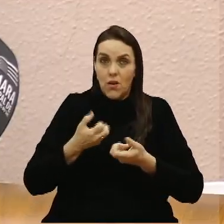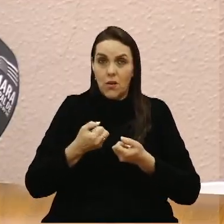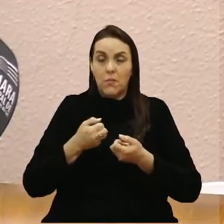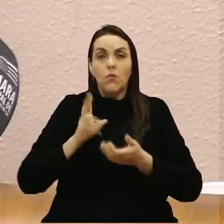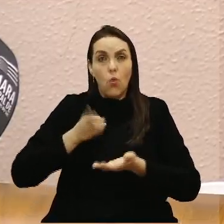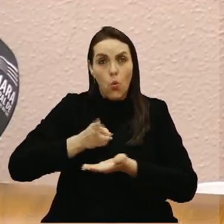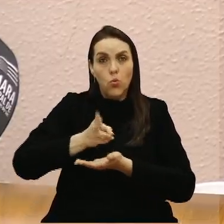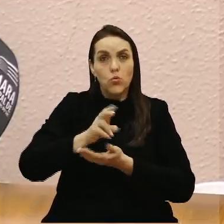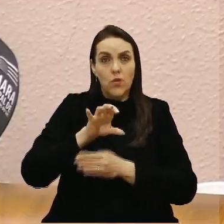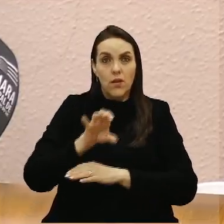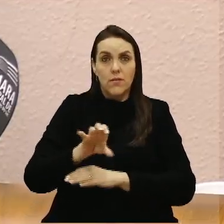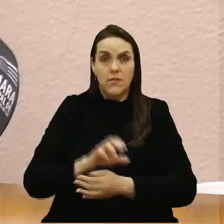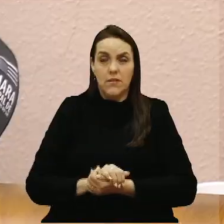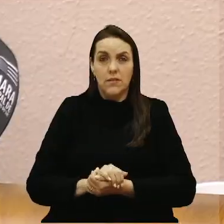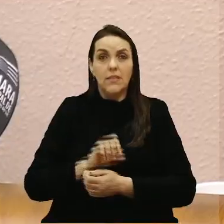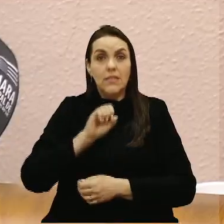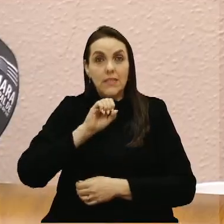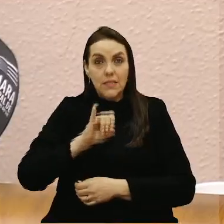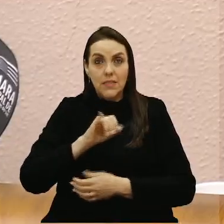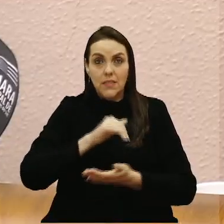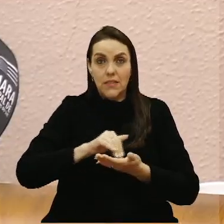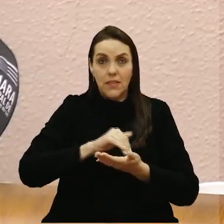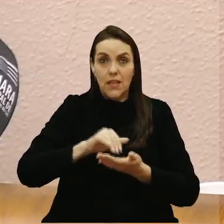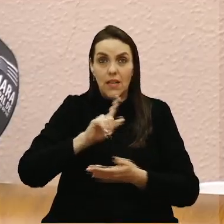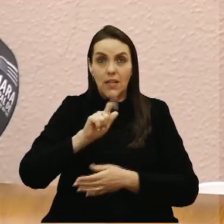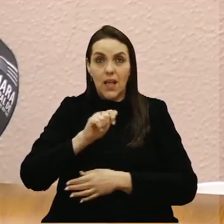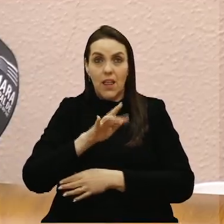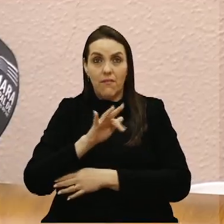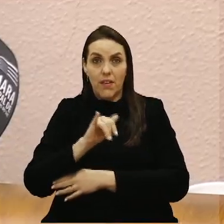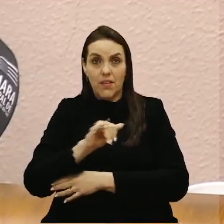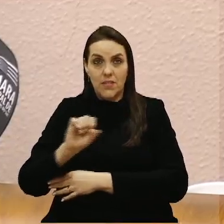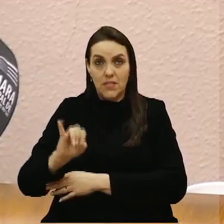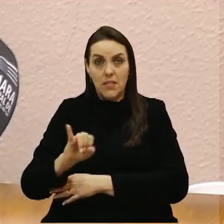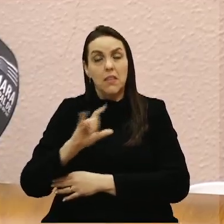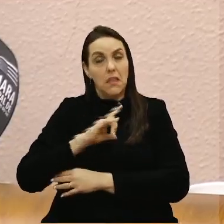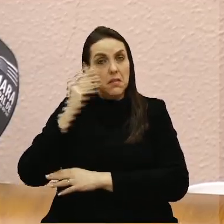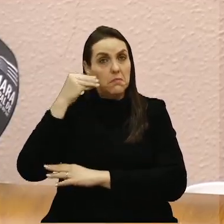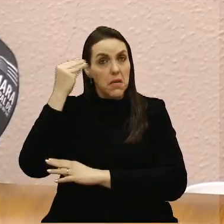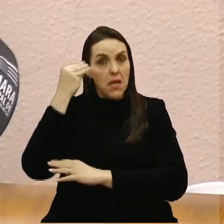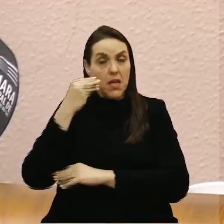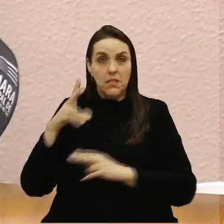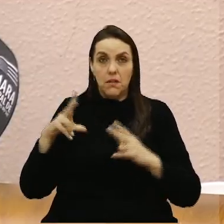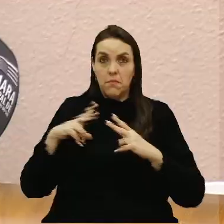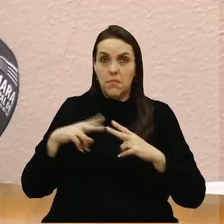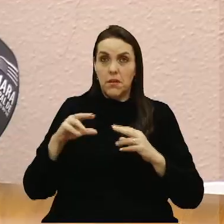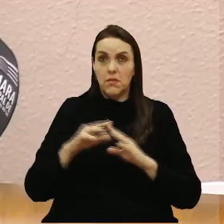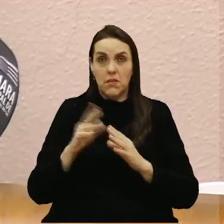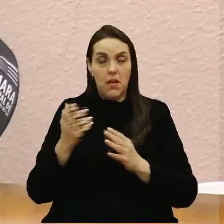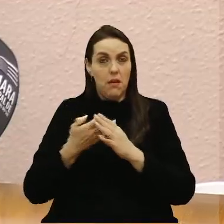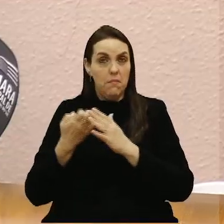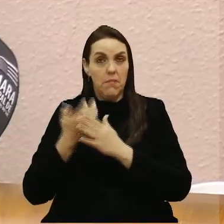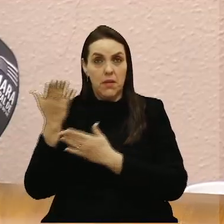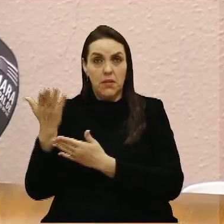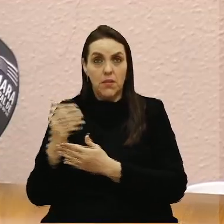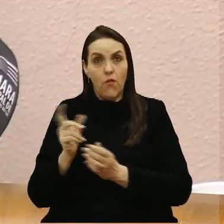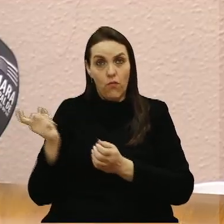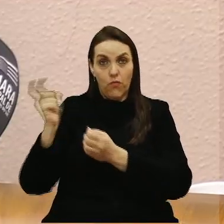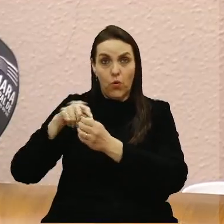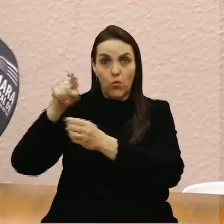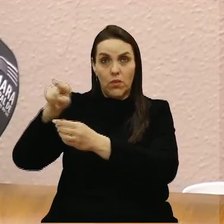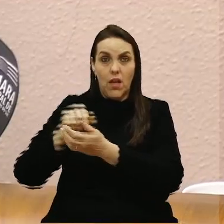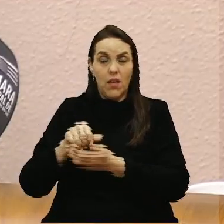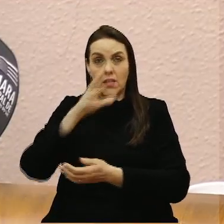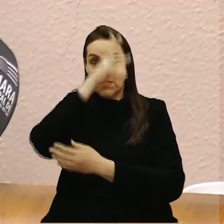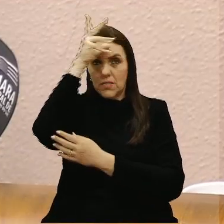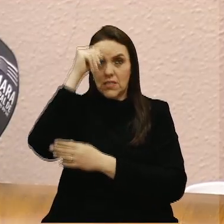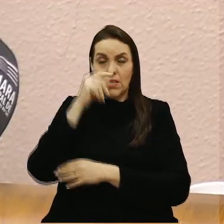assim. E se o Galaface é um cara que tem tanta experiência na iniciativa privada, que volte para lá, porque, sinceramente, município é município,